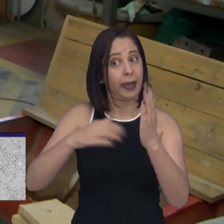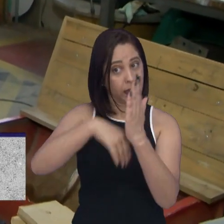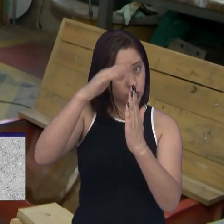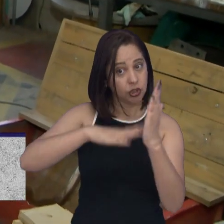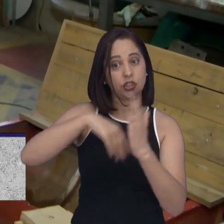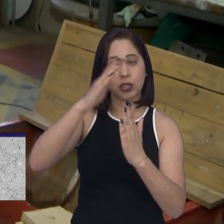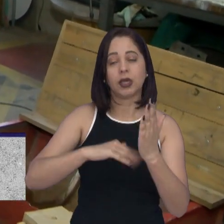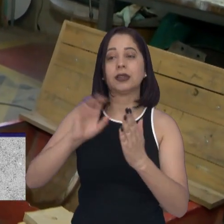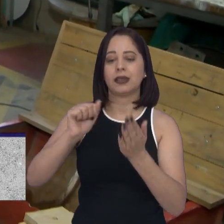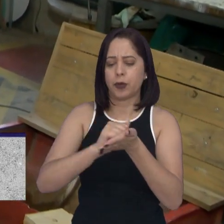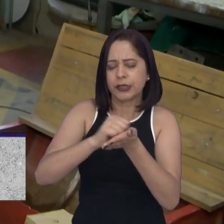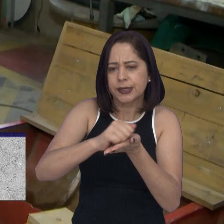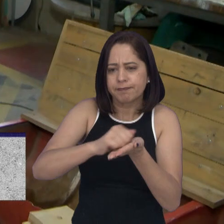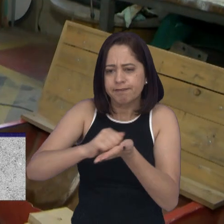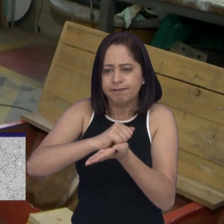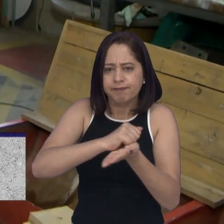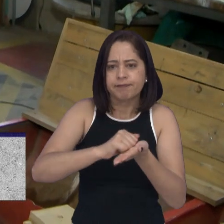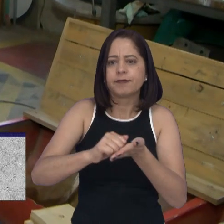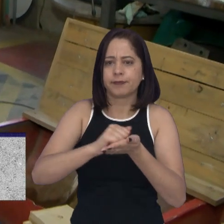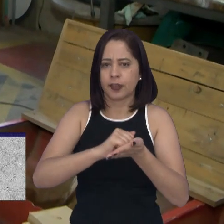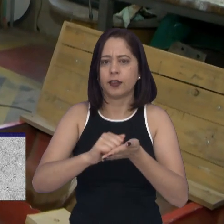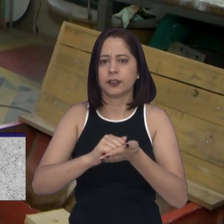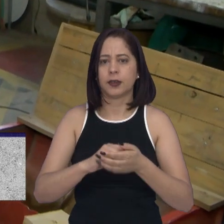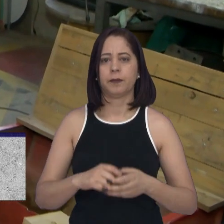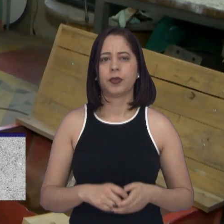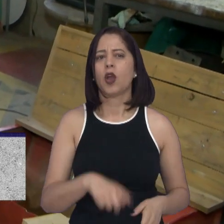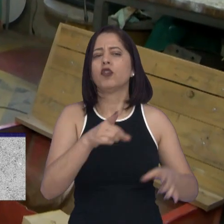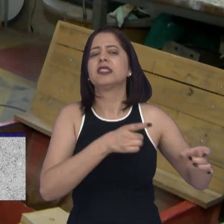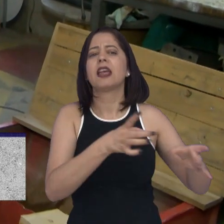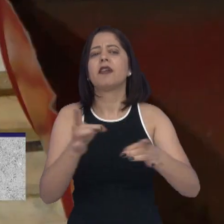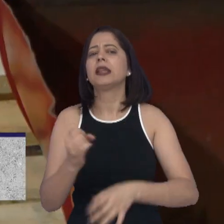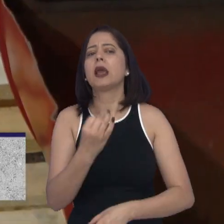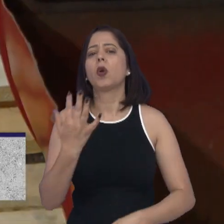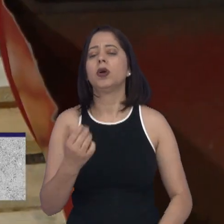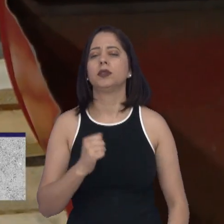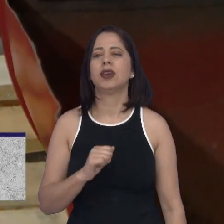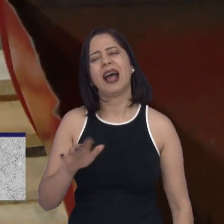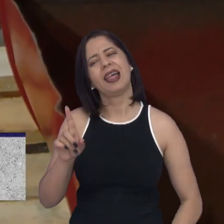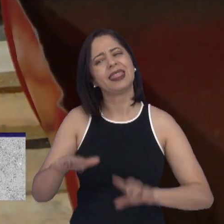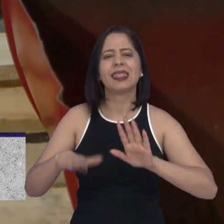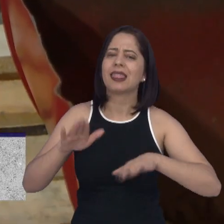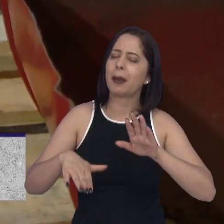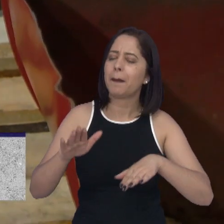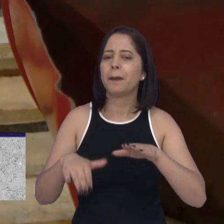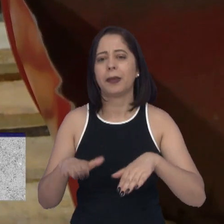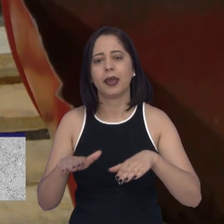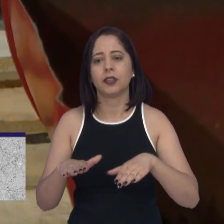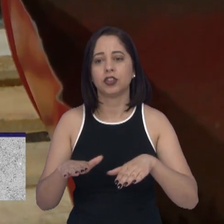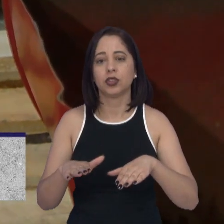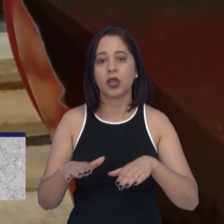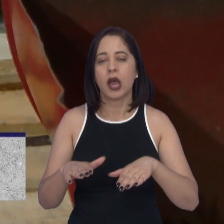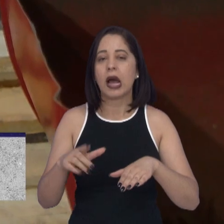pintar, lixar, toda a parte de insumo também que você tem que colocar na conta. Você venderia por quanto esse banco? Varia muito. Hoje a gente tem tambores a partir